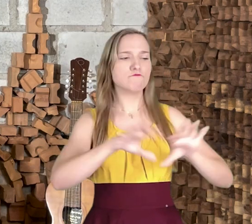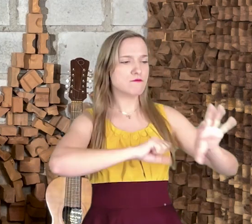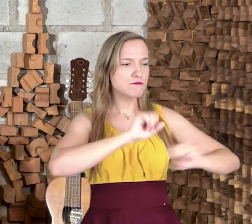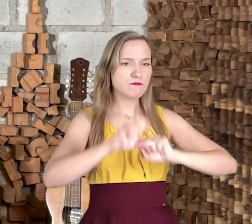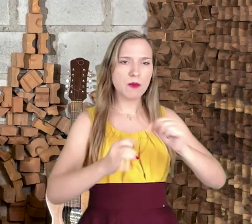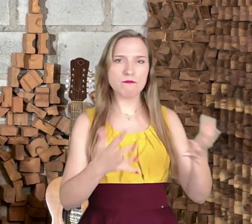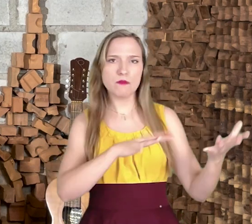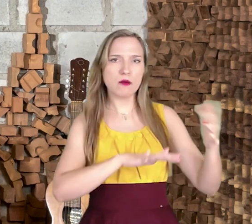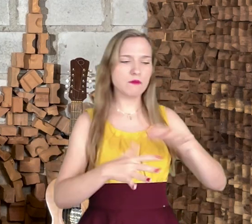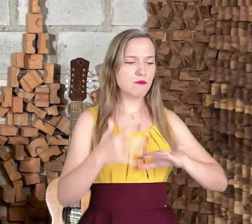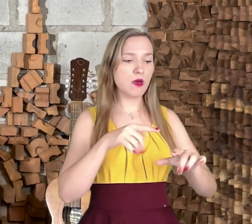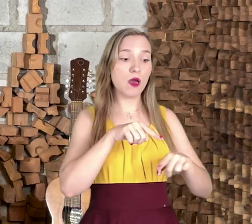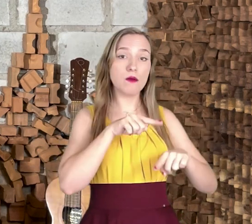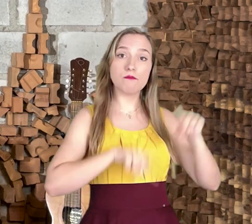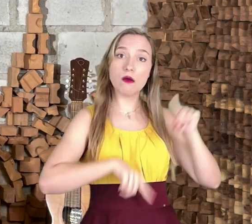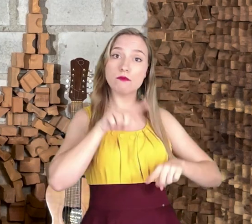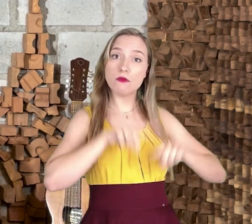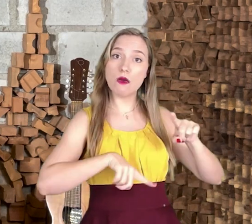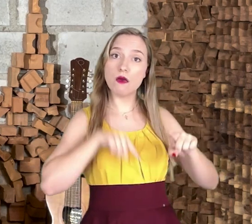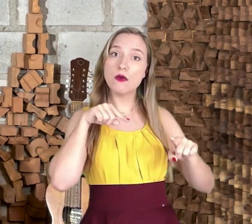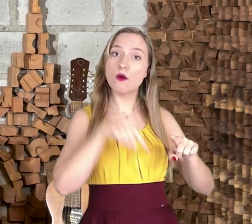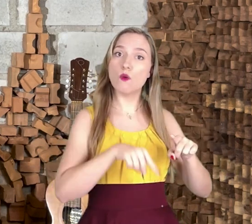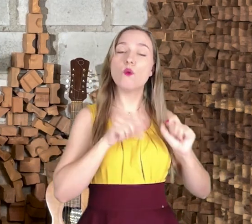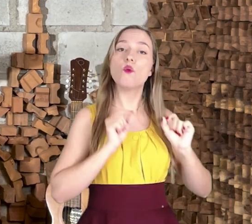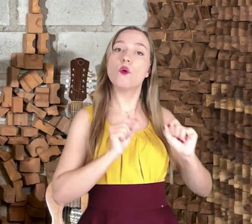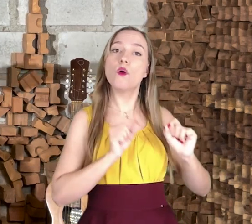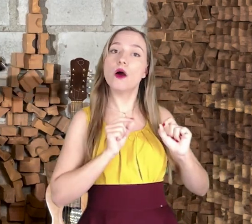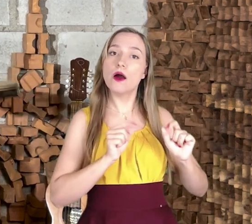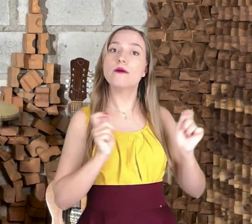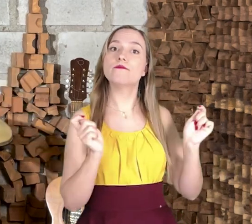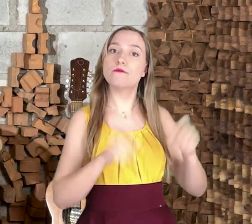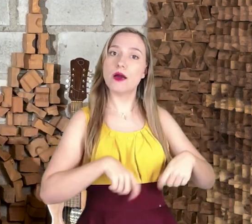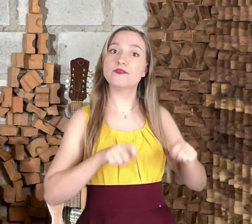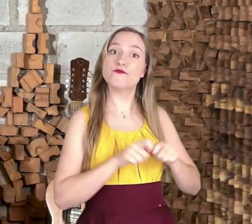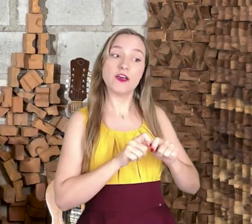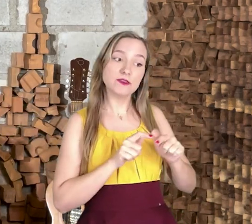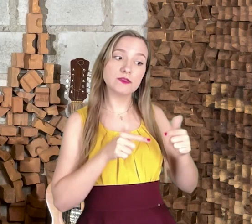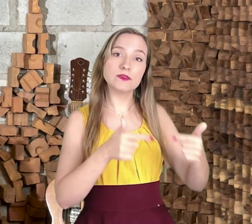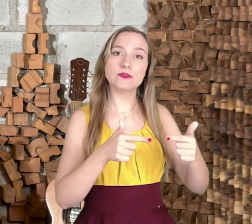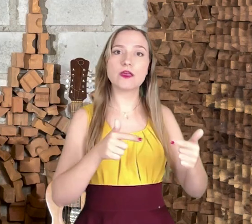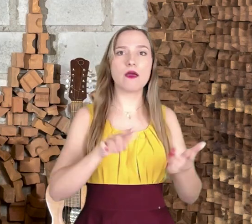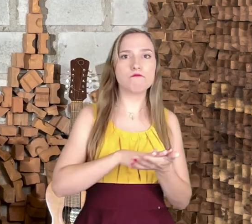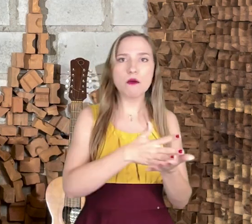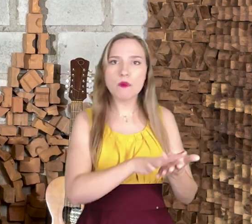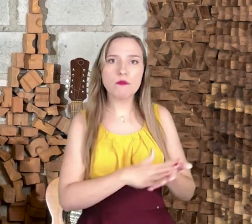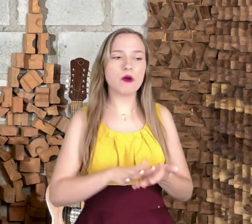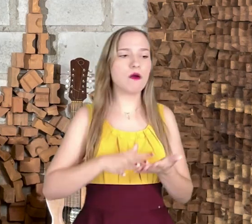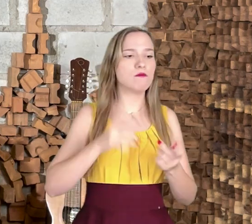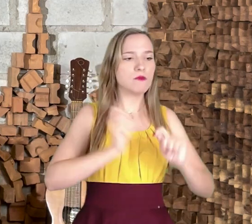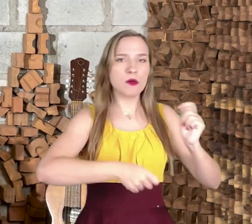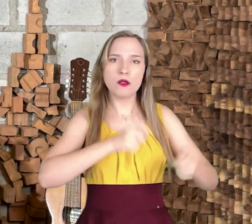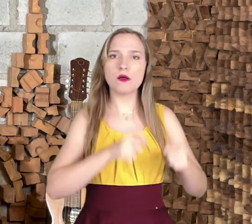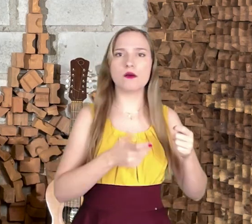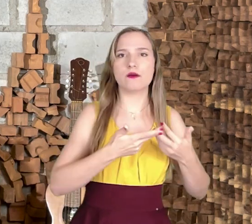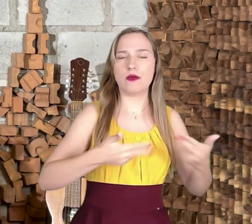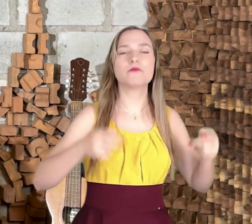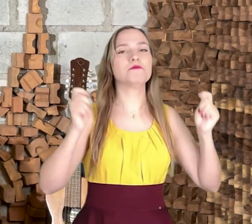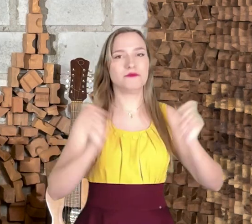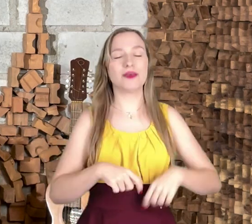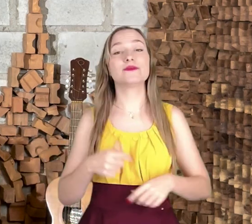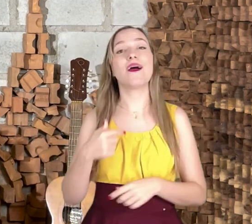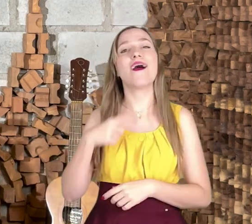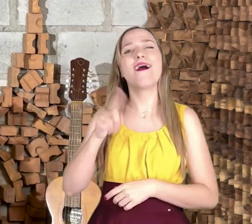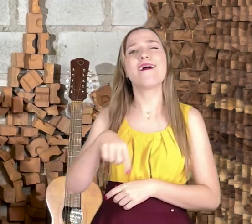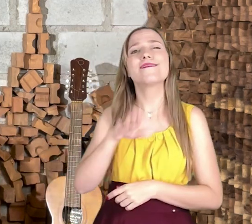material e para fazer o instrumental. Que era uma música didática que a gente usava com crianças de 3